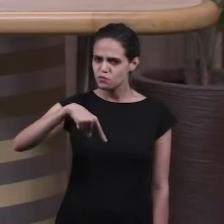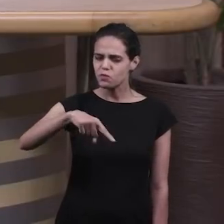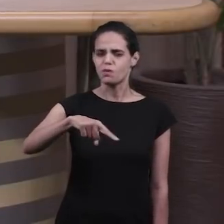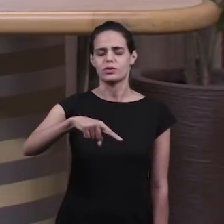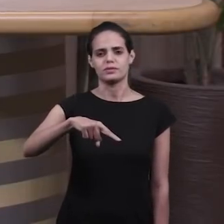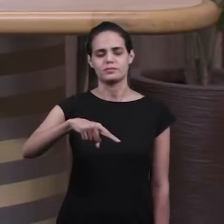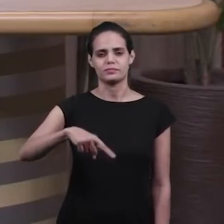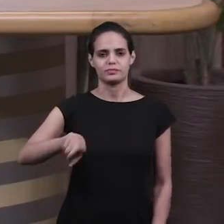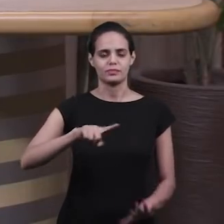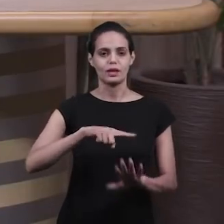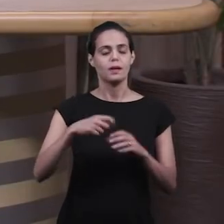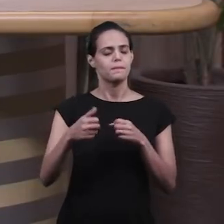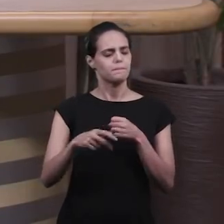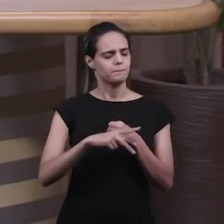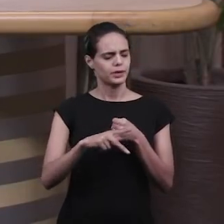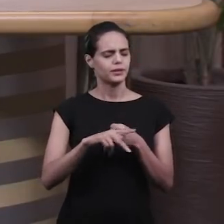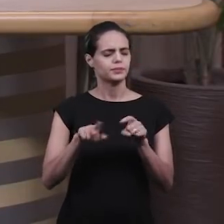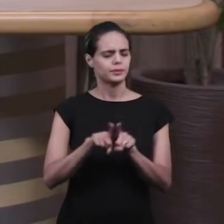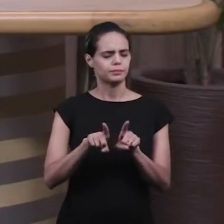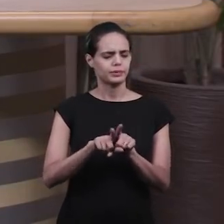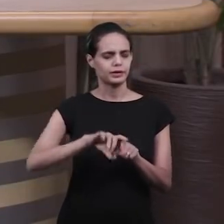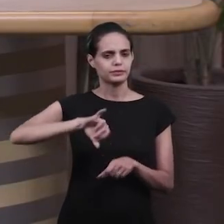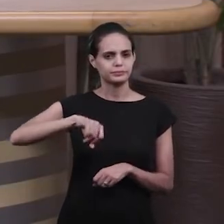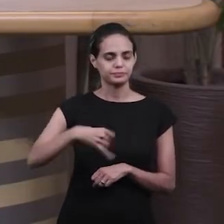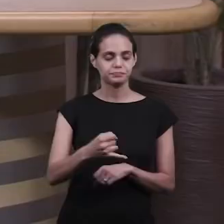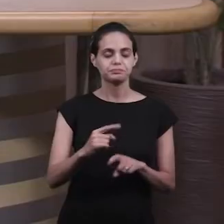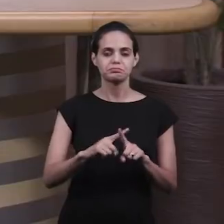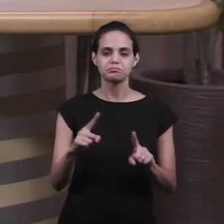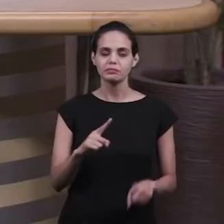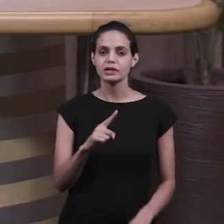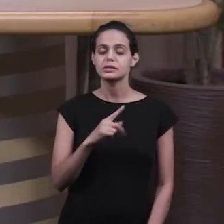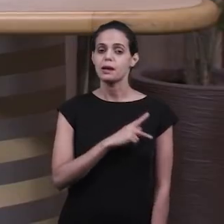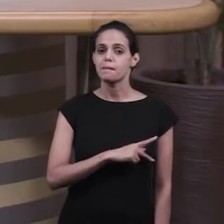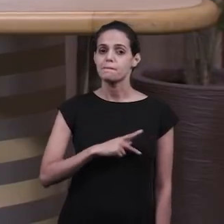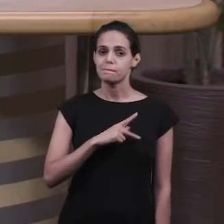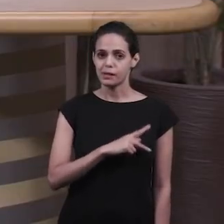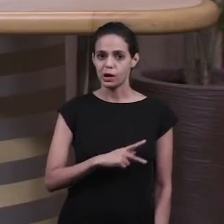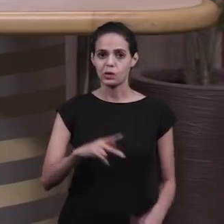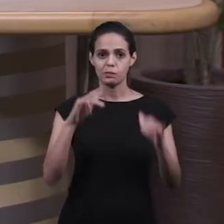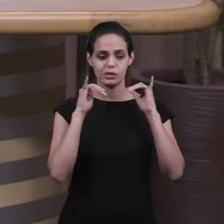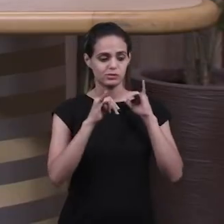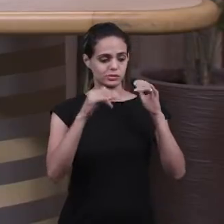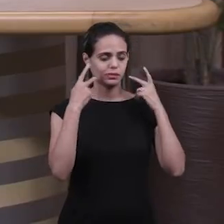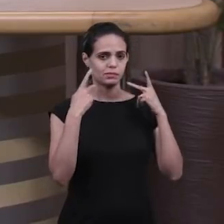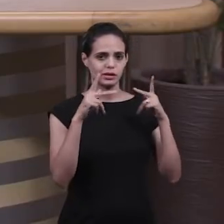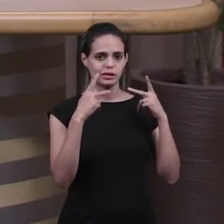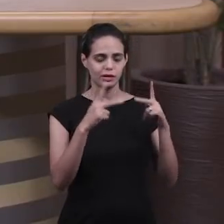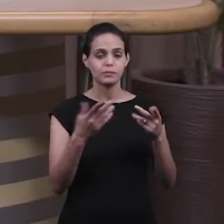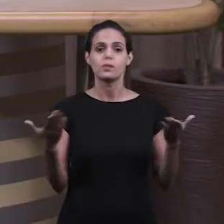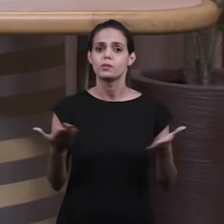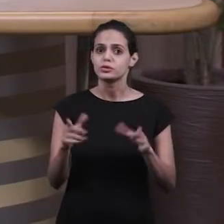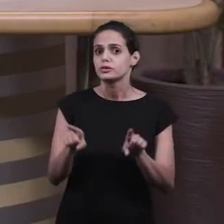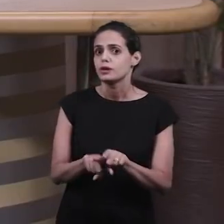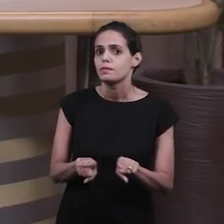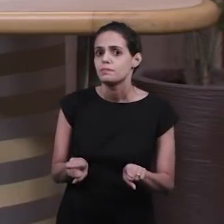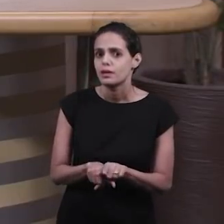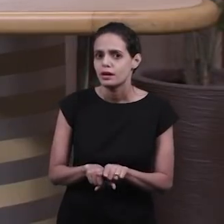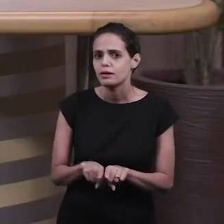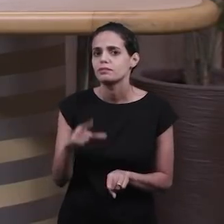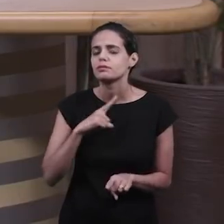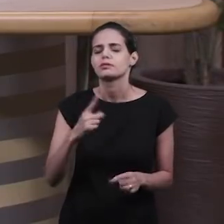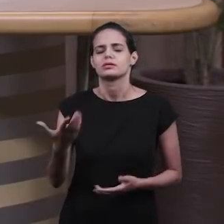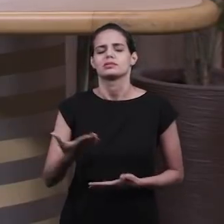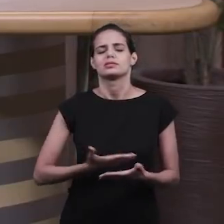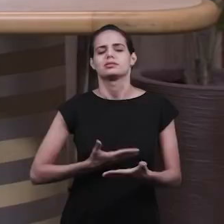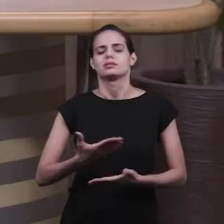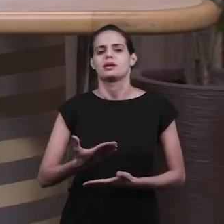em Jerusalém, mas Paulo dos gentios. Então, é o que é enviado. Nós temos hoje no nosso meio servos que Deus, eles se deslocam para